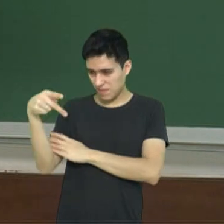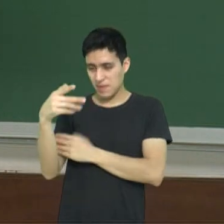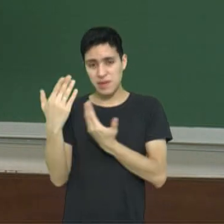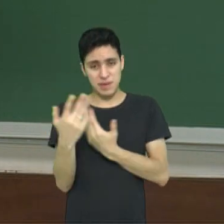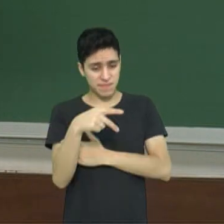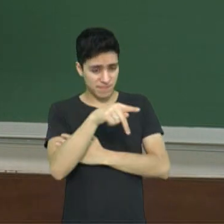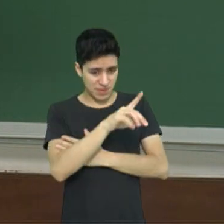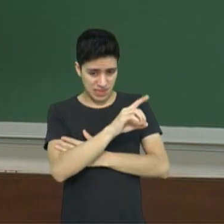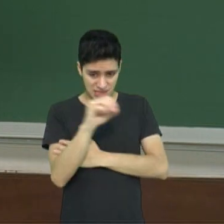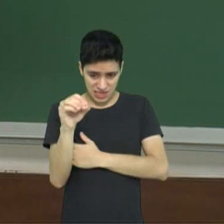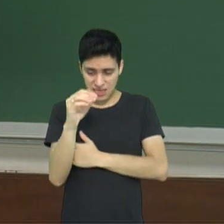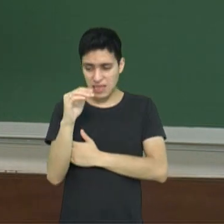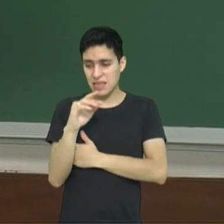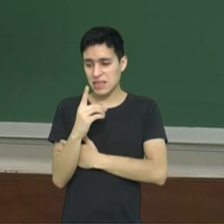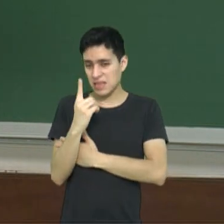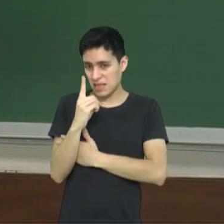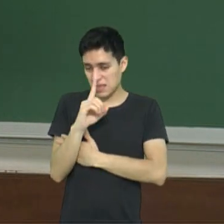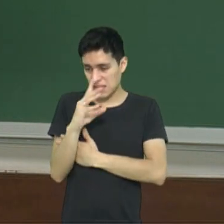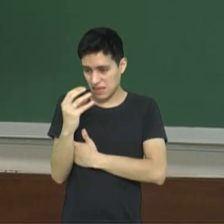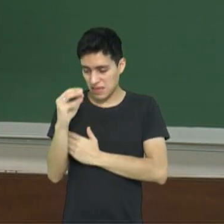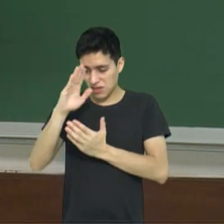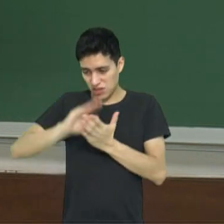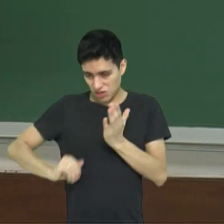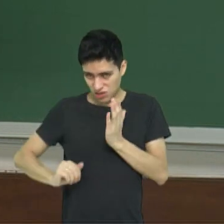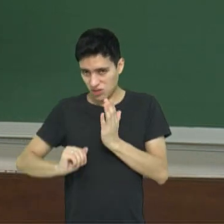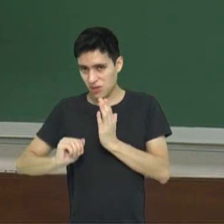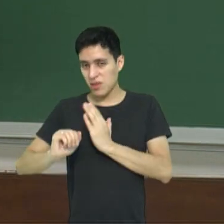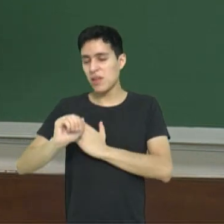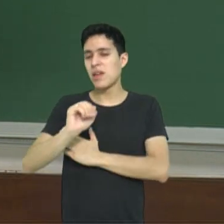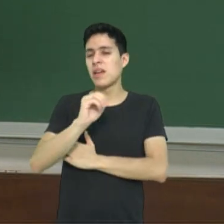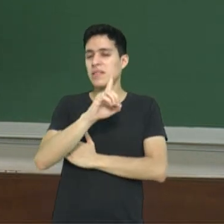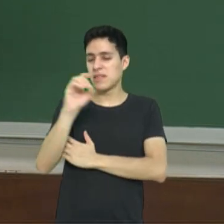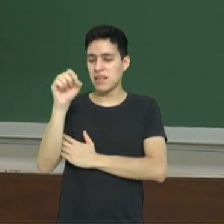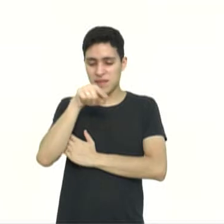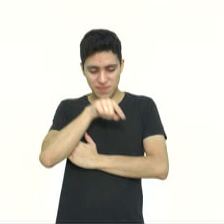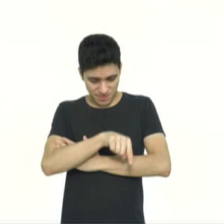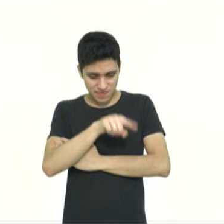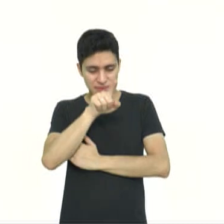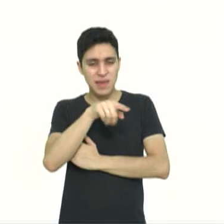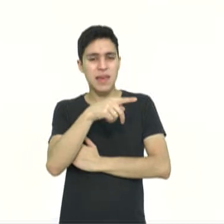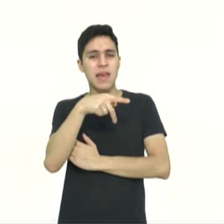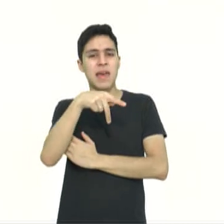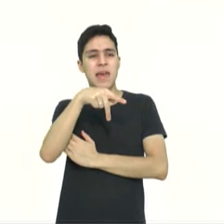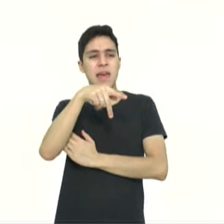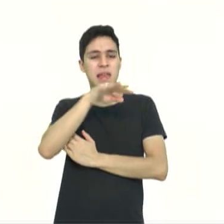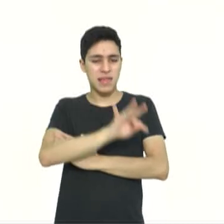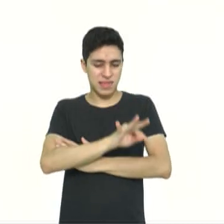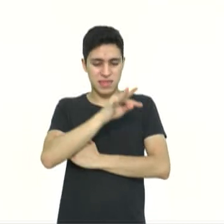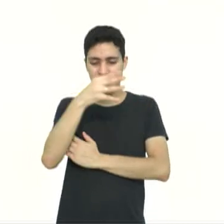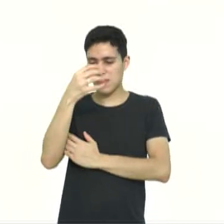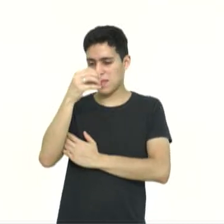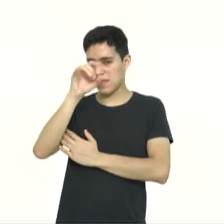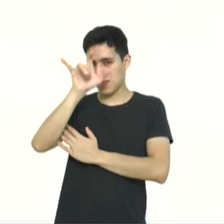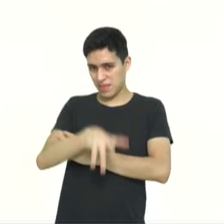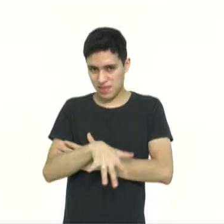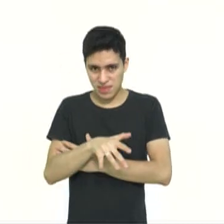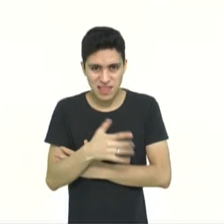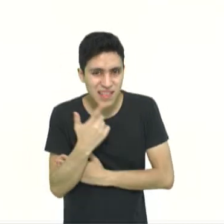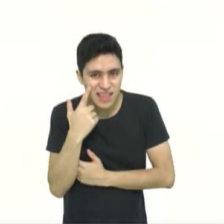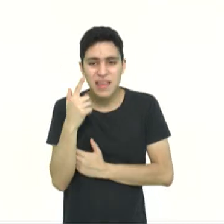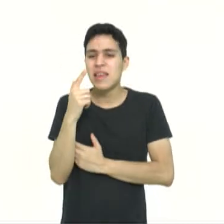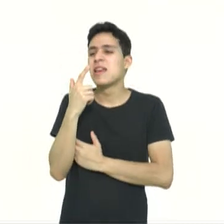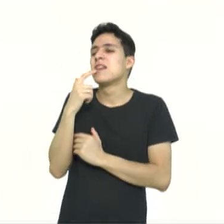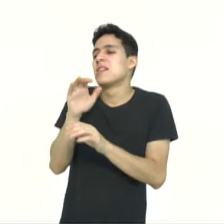100, 140 tira 100, o T dá 40. Então, ó, o tomate pesa 40 gramas, possui massa, né?